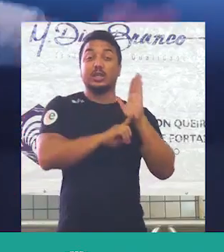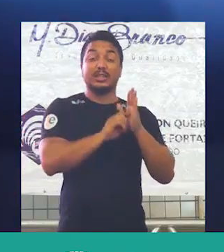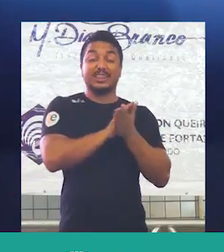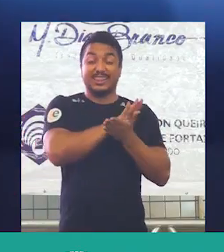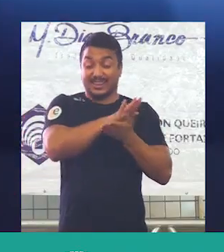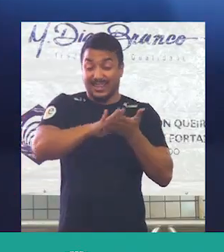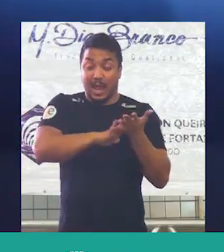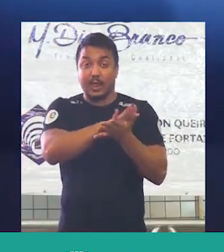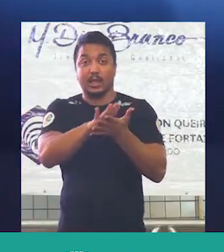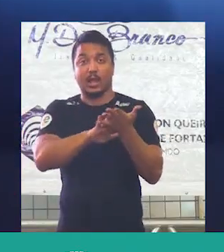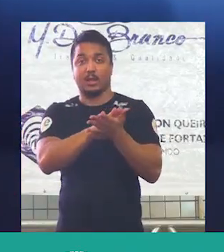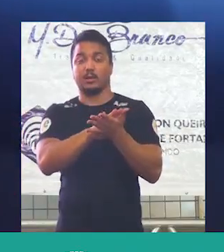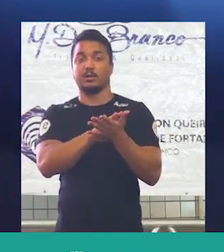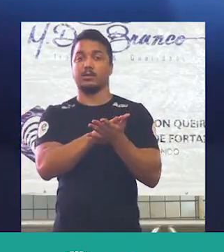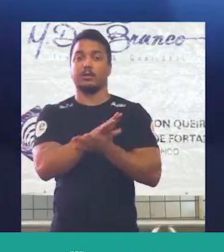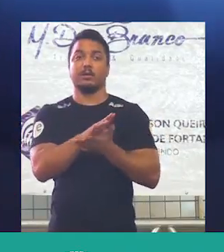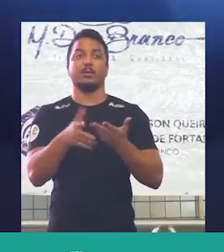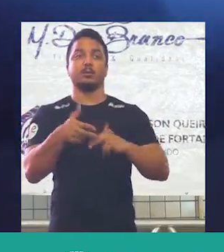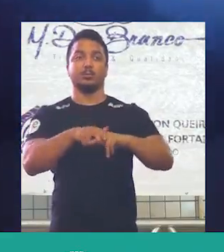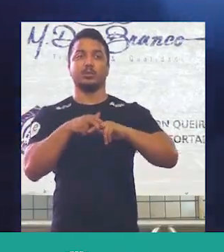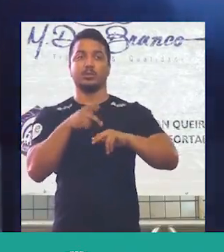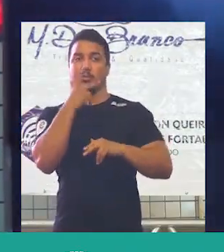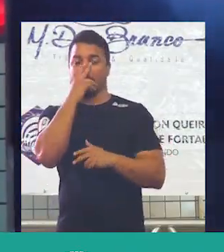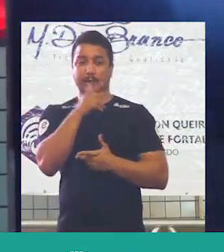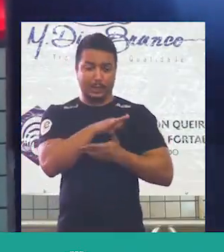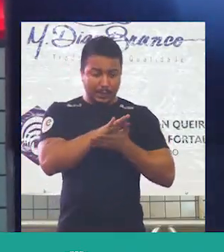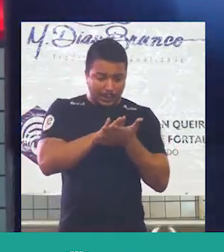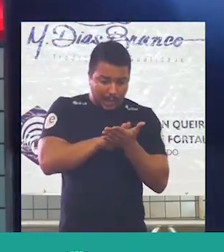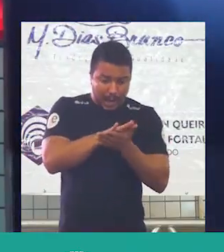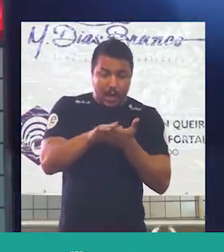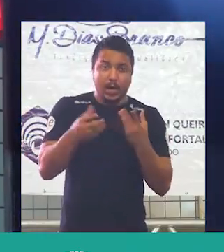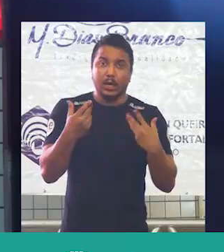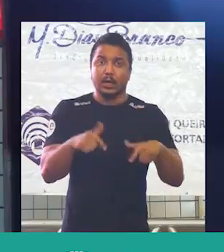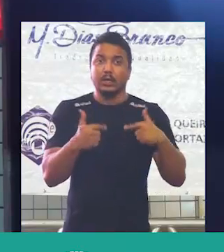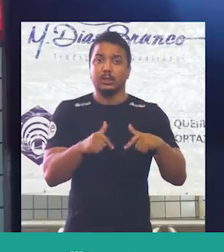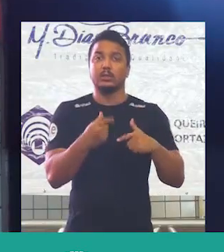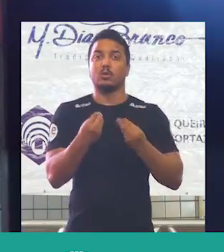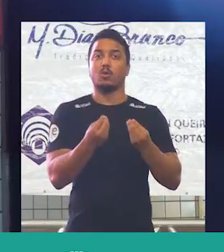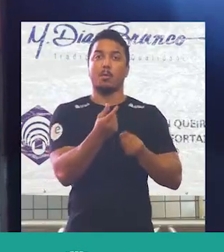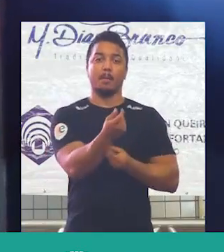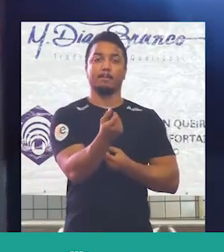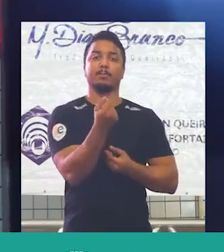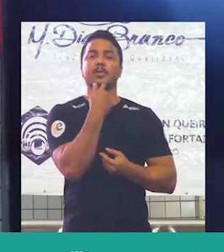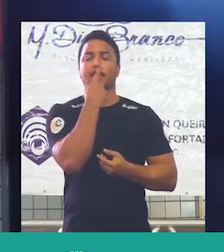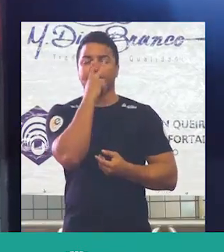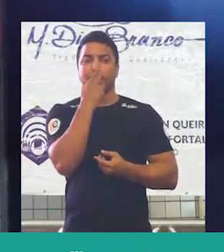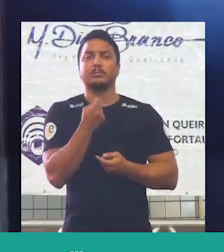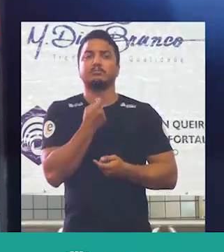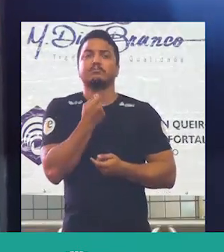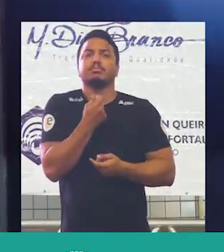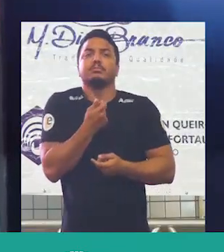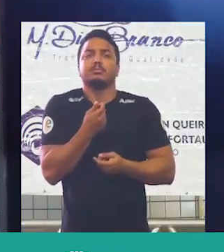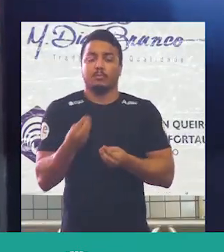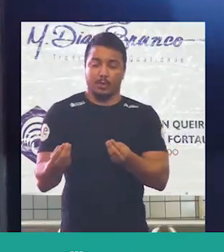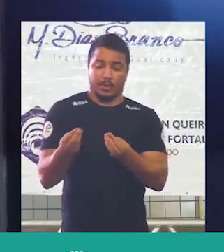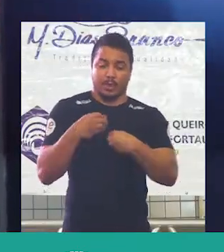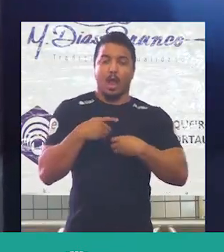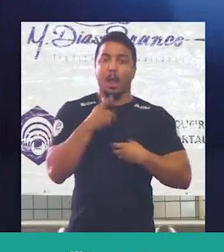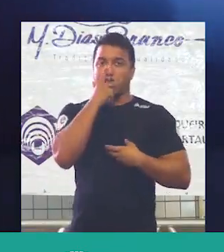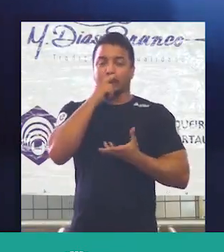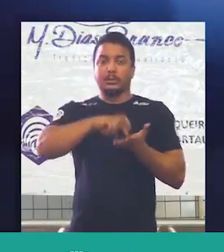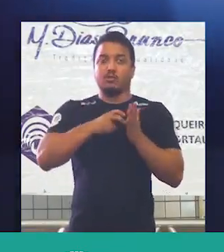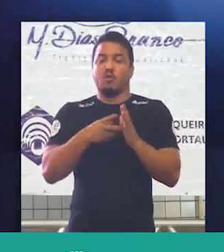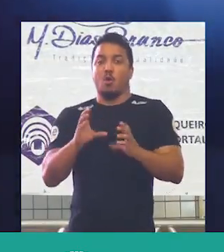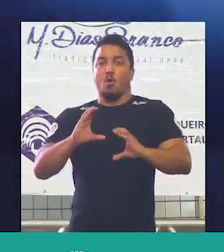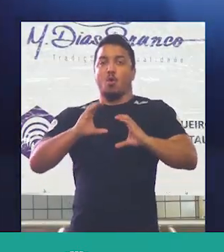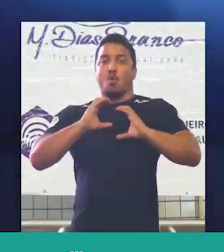tinham nada. E para quem não tem nada, o pouco representa muito.